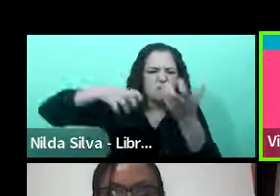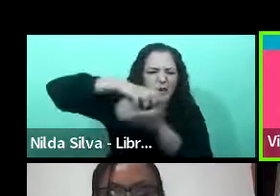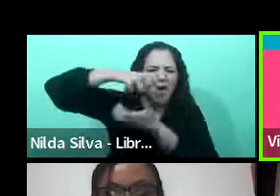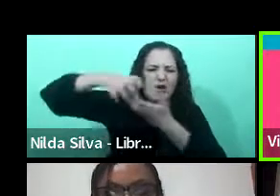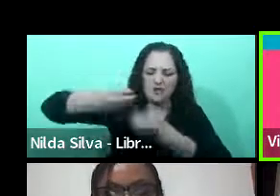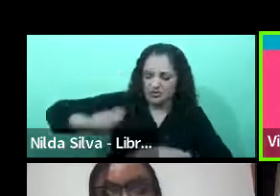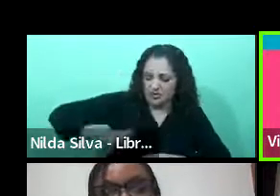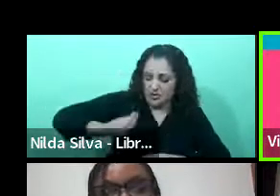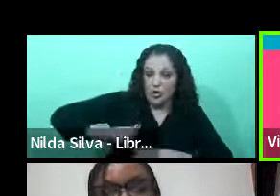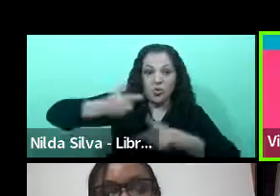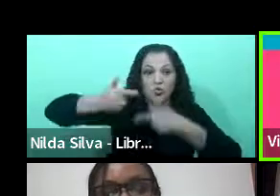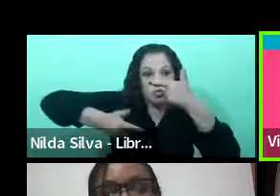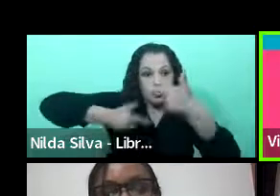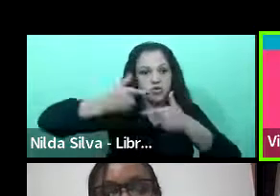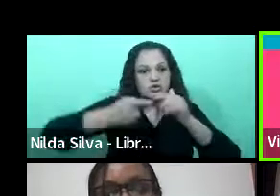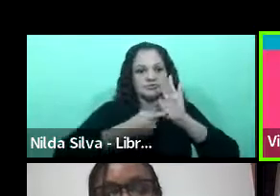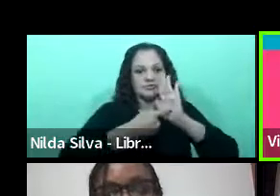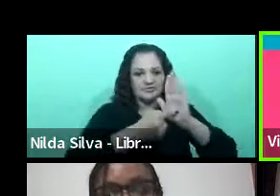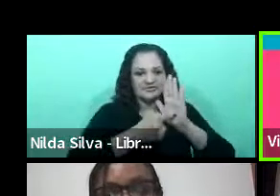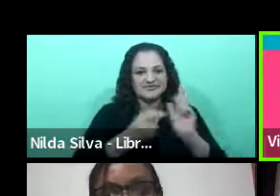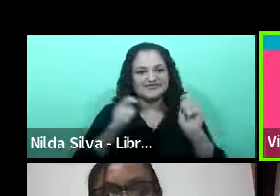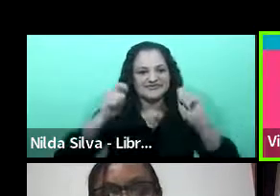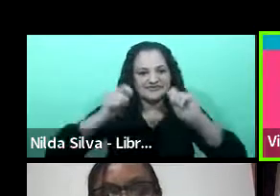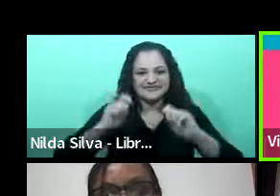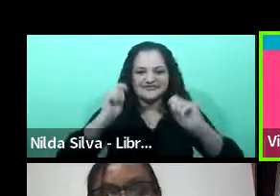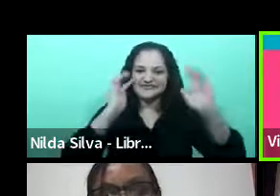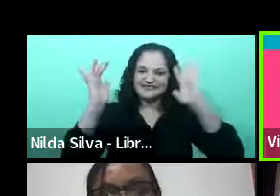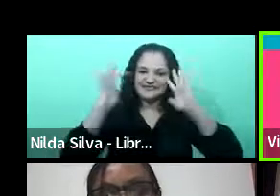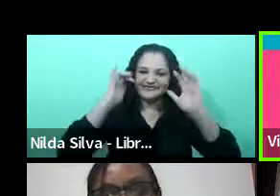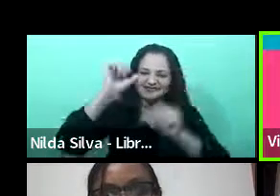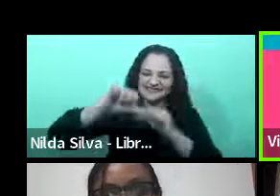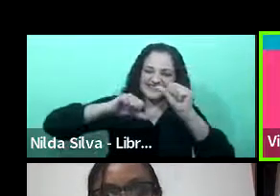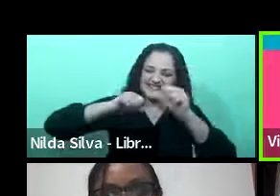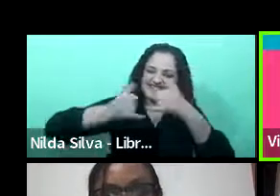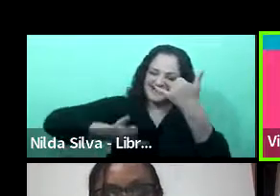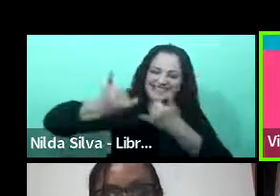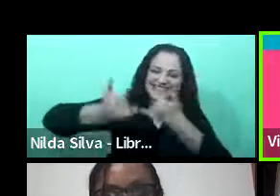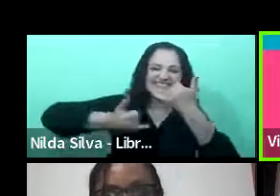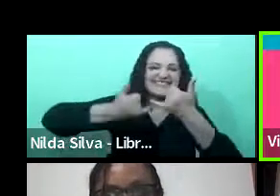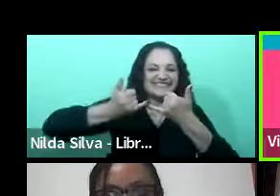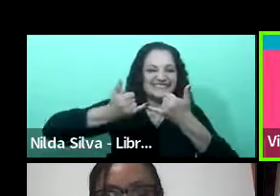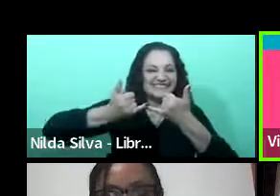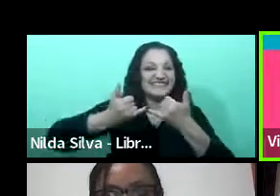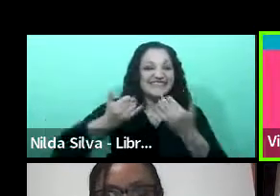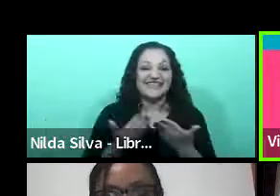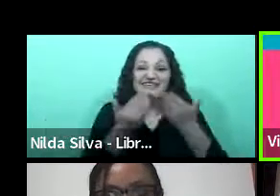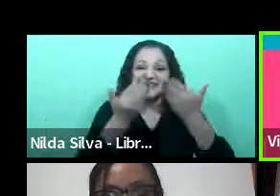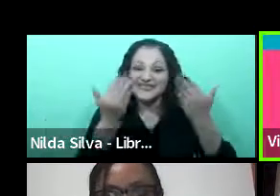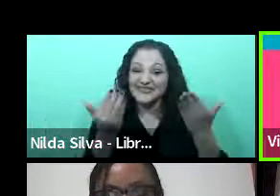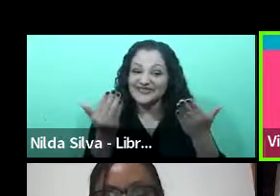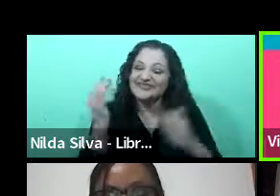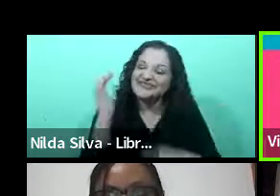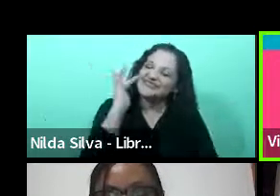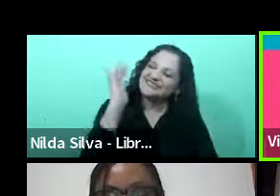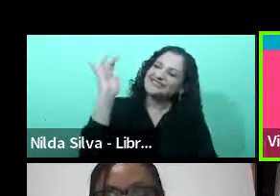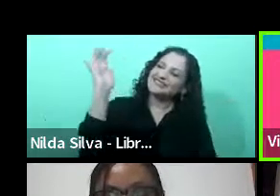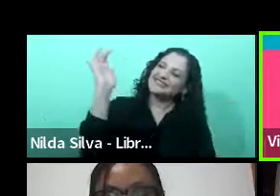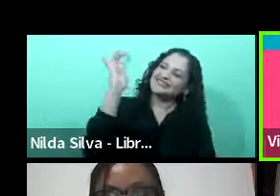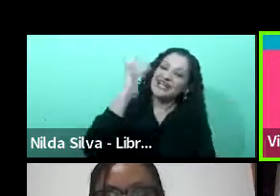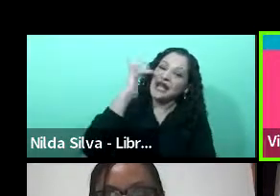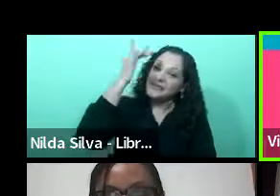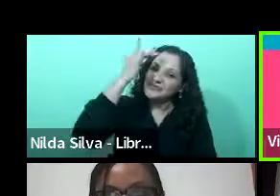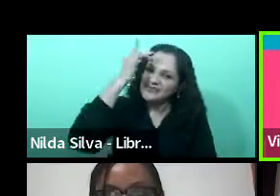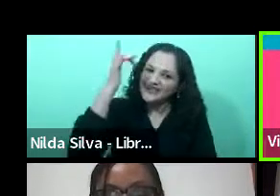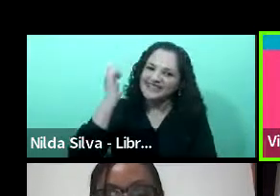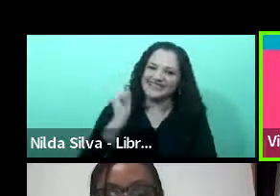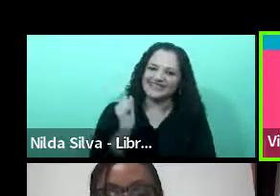os trabalhos apresentados permitiram refletir e transformar brincando? Você vai ficar com essa reflexão para